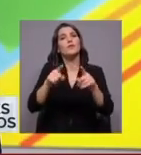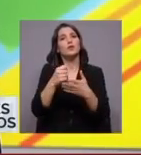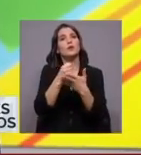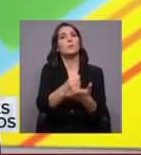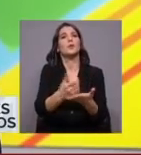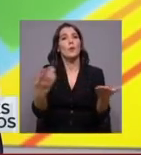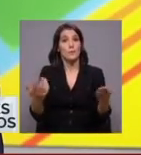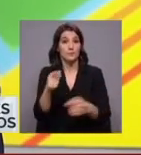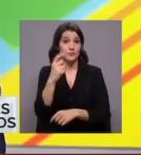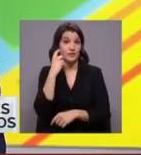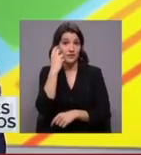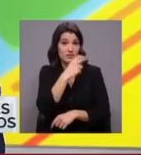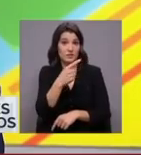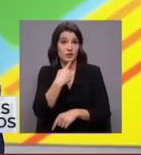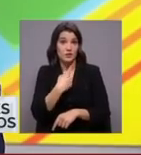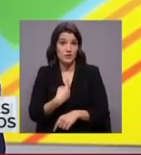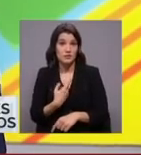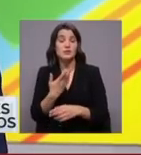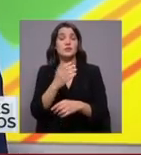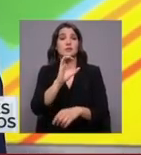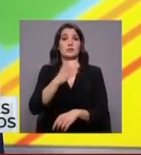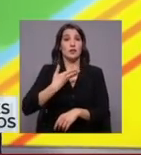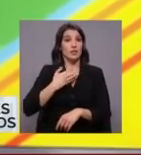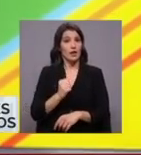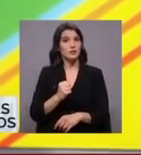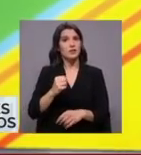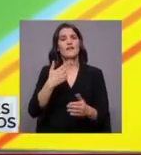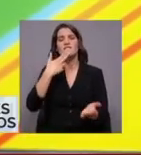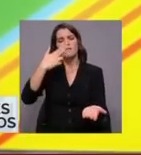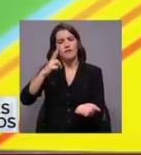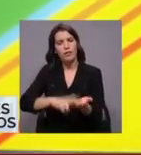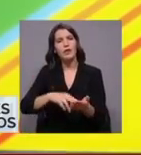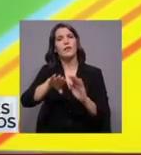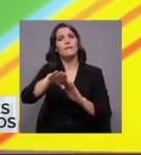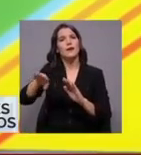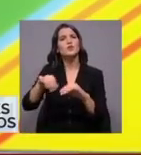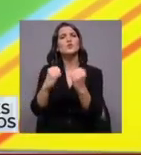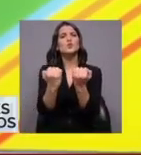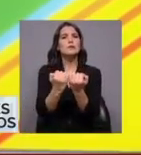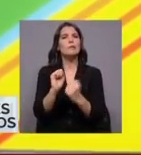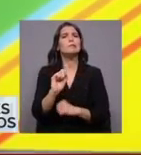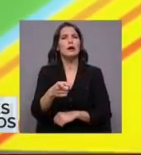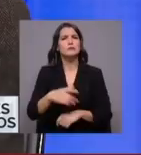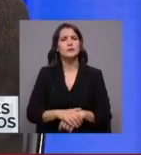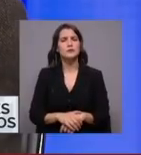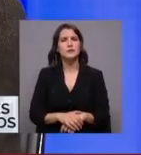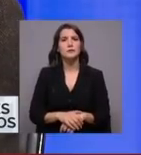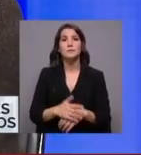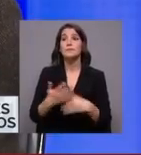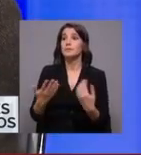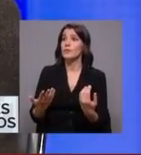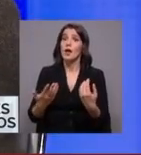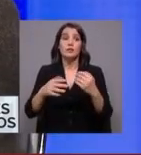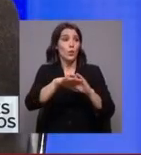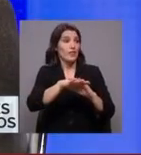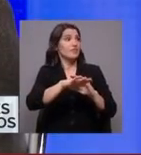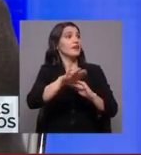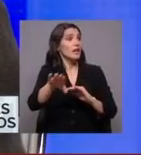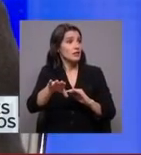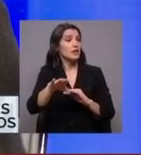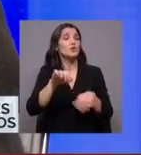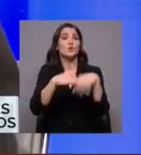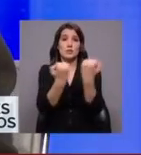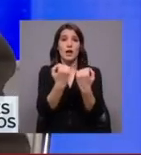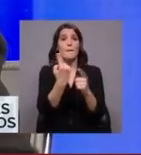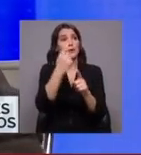olhar quando o Francisco diz que o CD é se é verdadeira direita social O que é que isto quer dizer agora para social porque somos a direita que